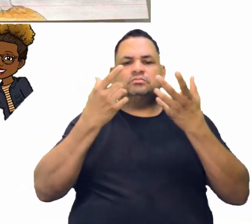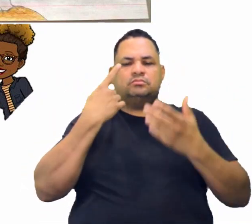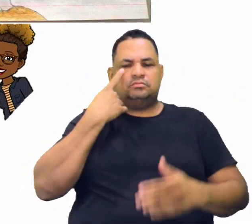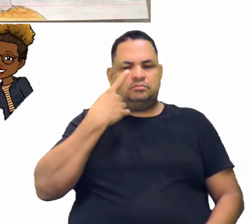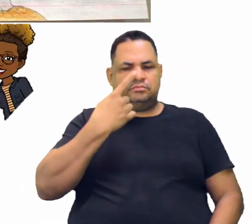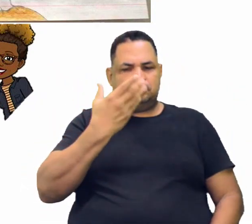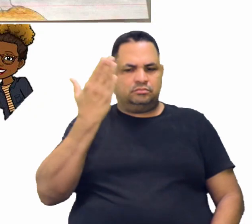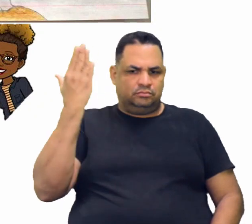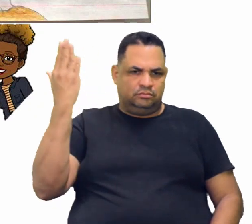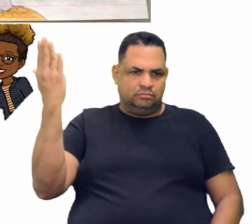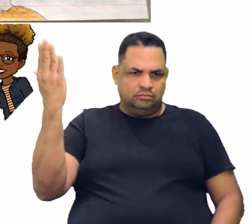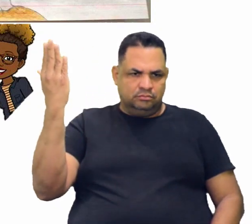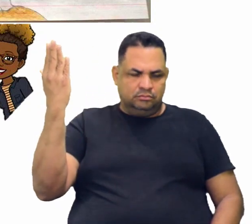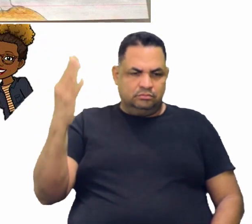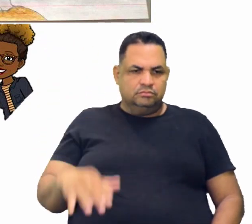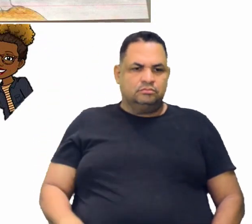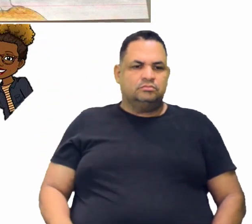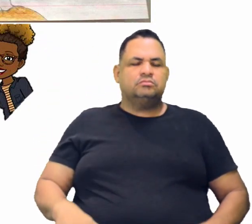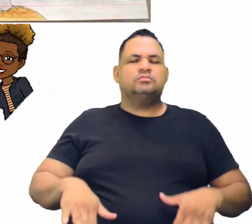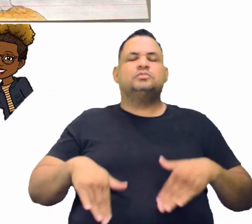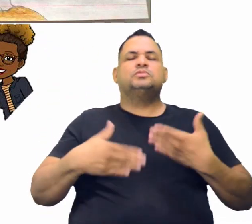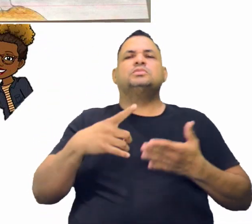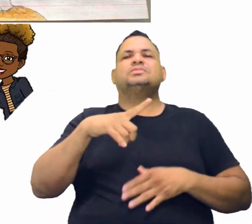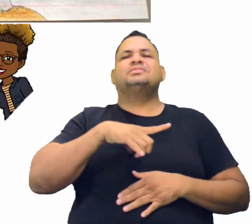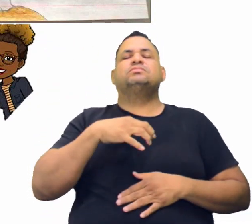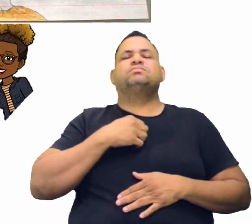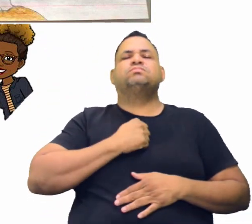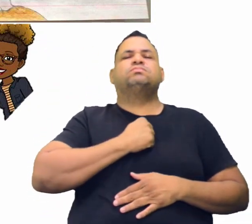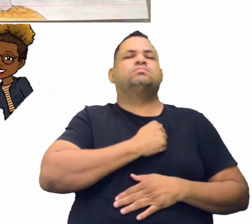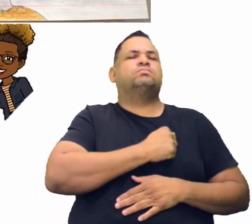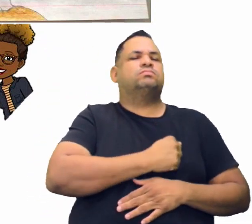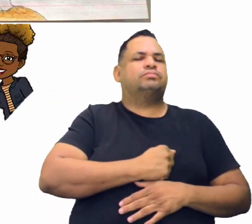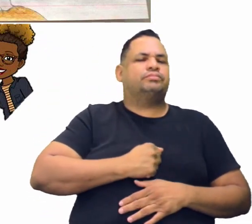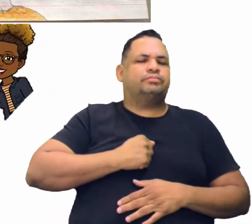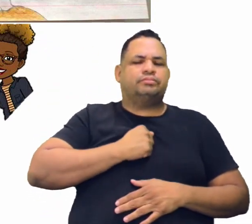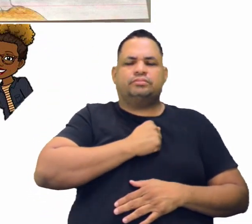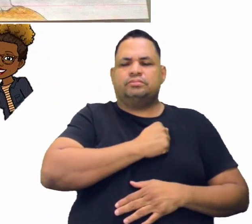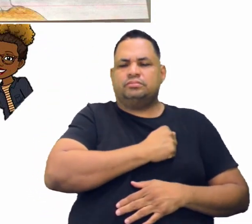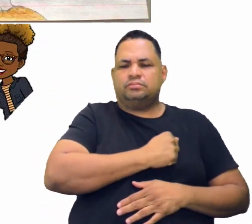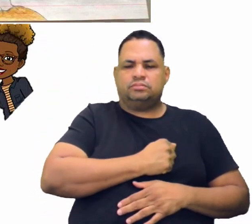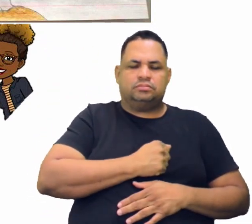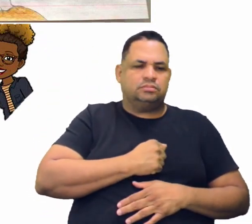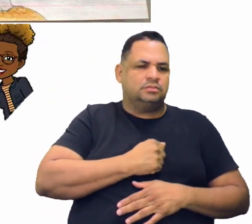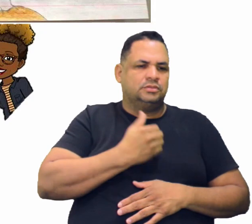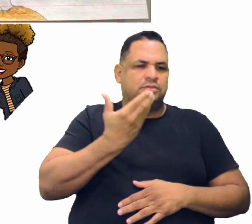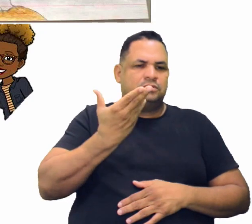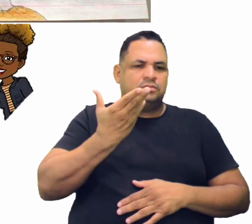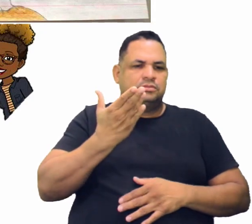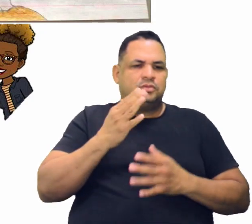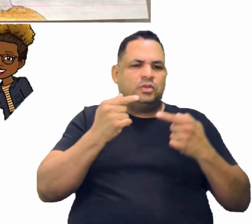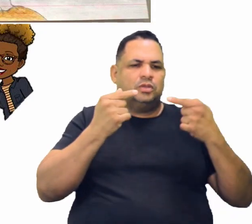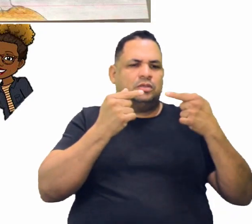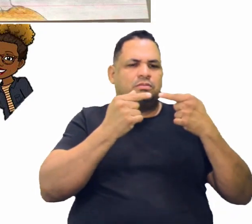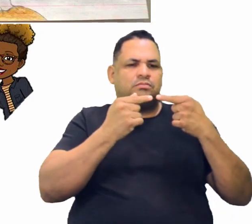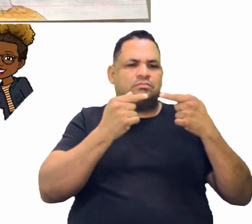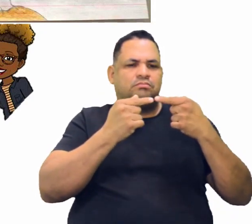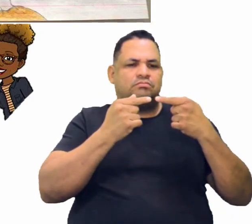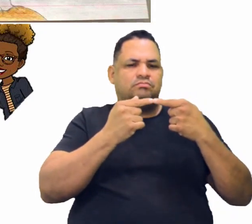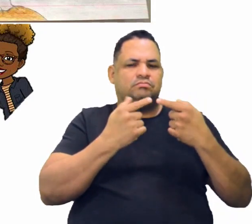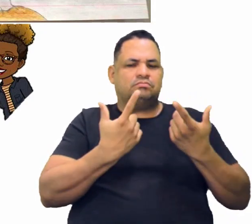amado? Ó, quando bate uma saudade, olha que